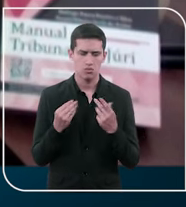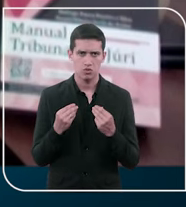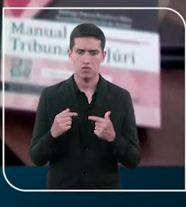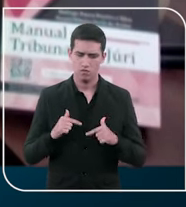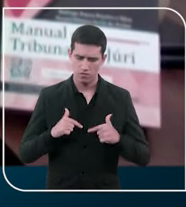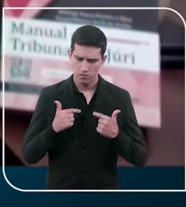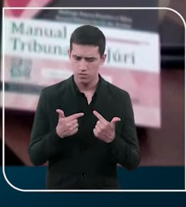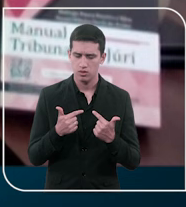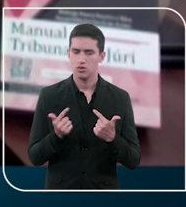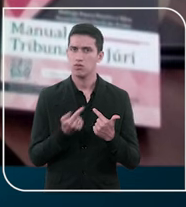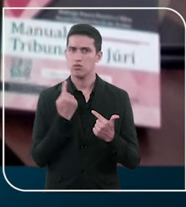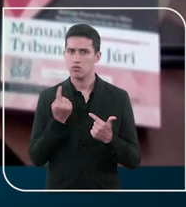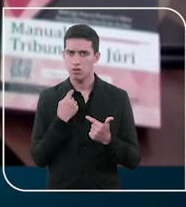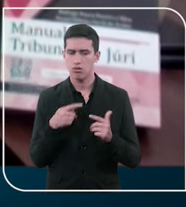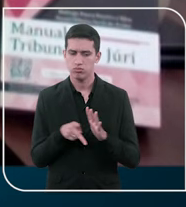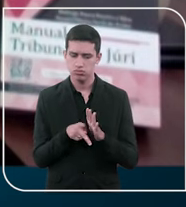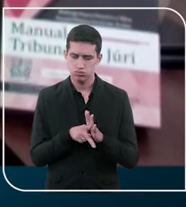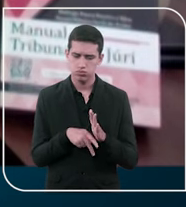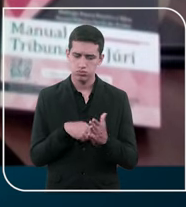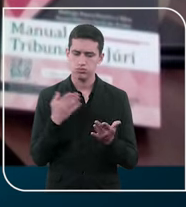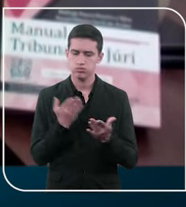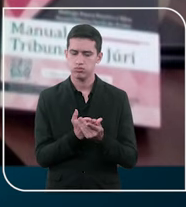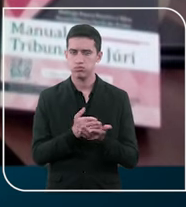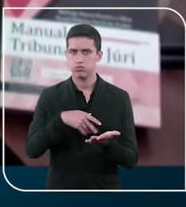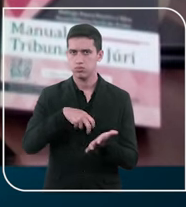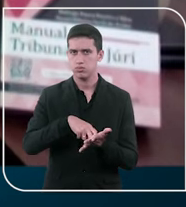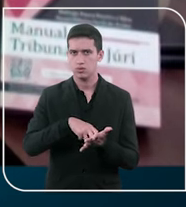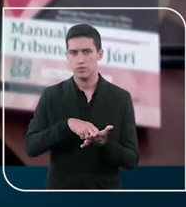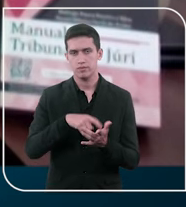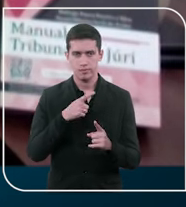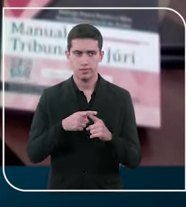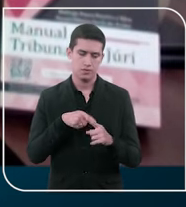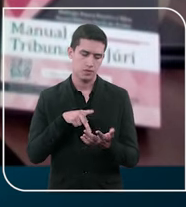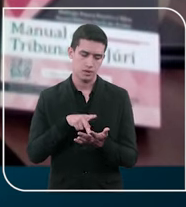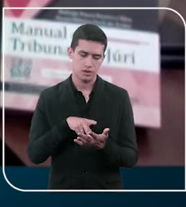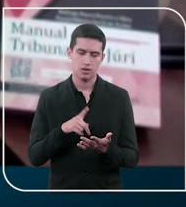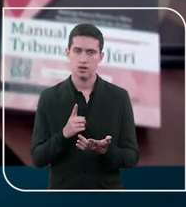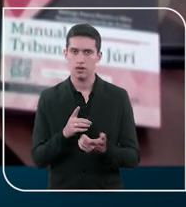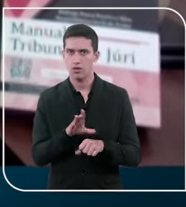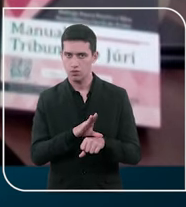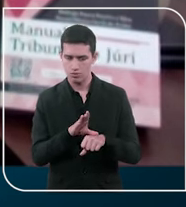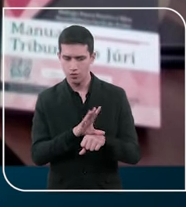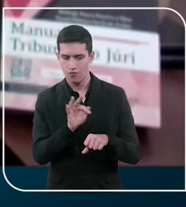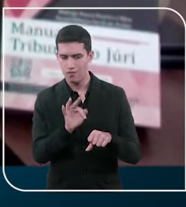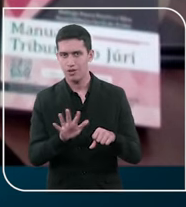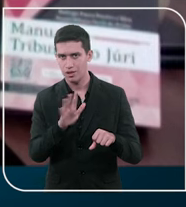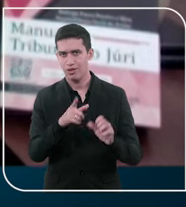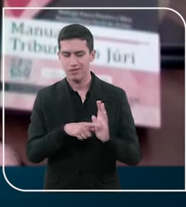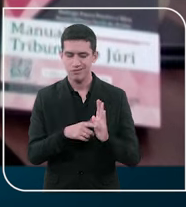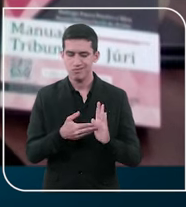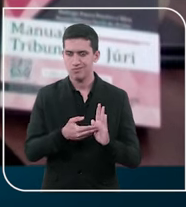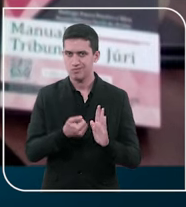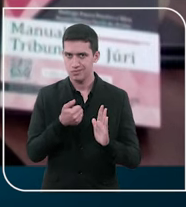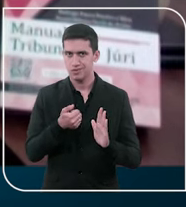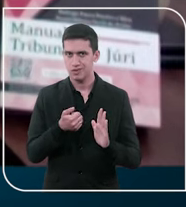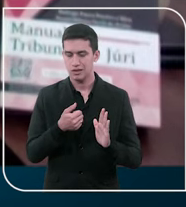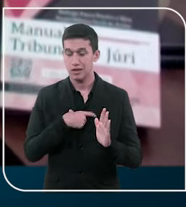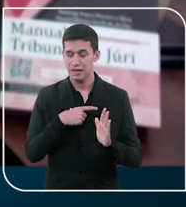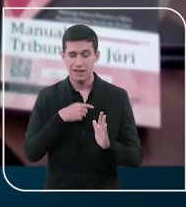de uma forma muito presente no nosso processo penal, por mais que a Constituição Federal tenha